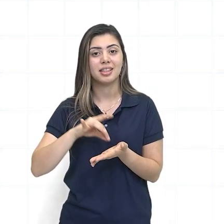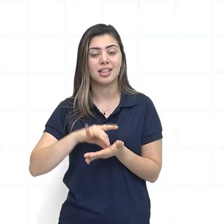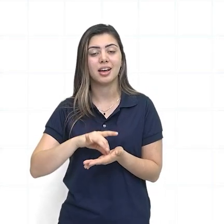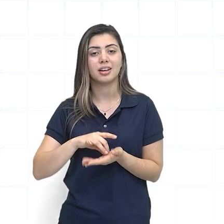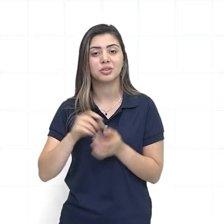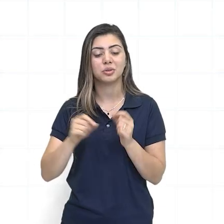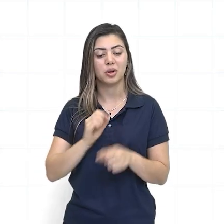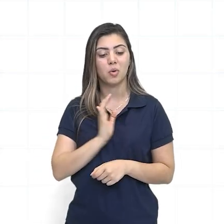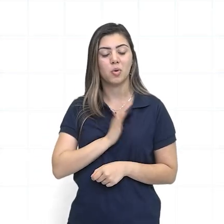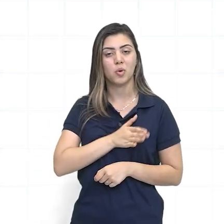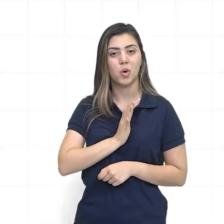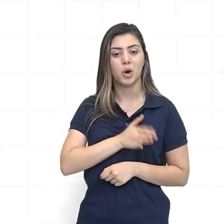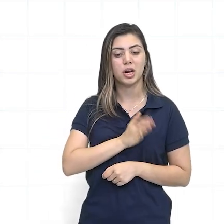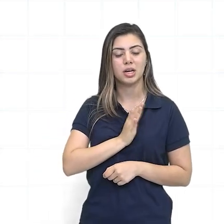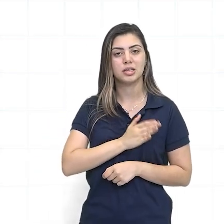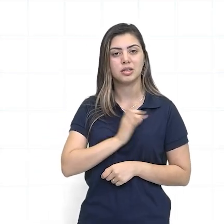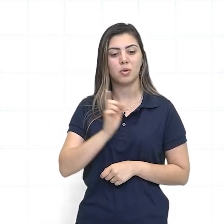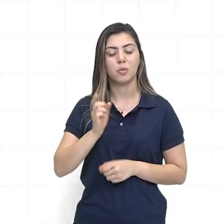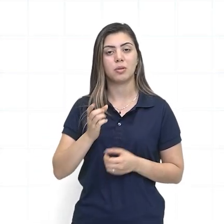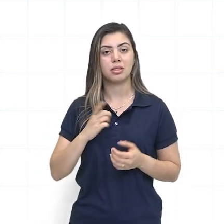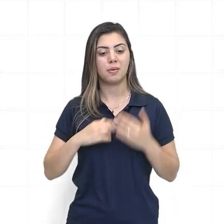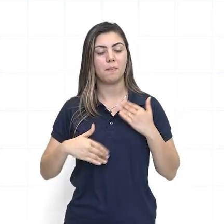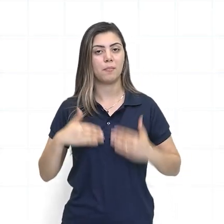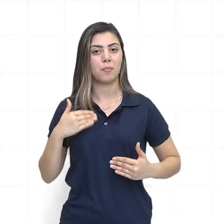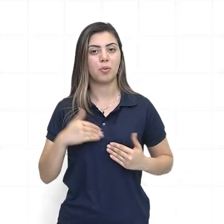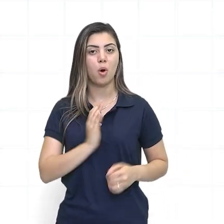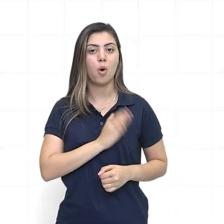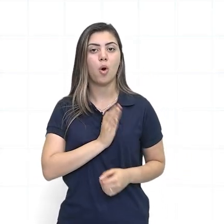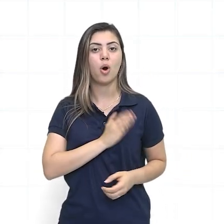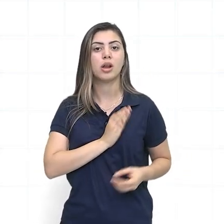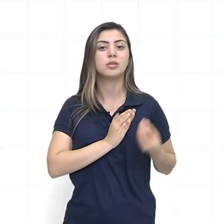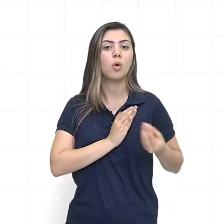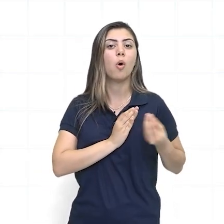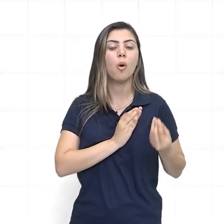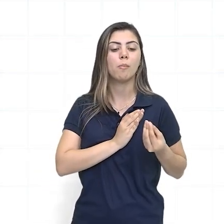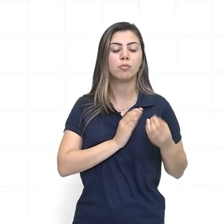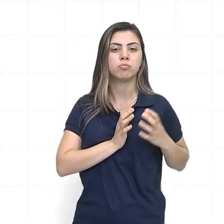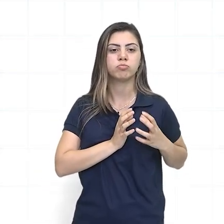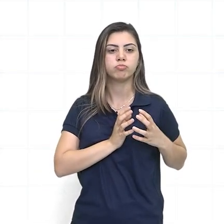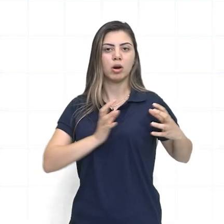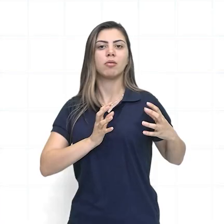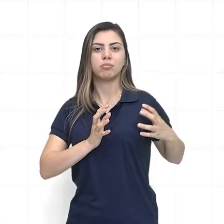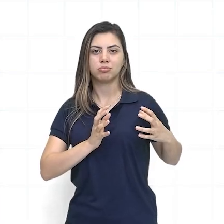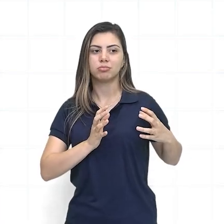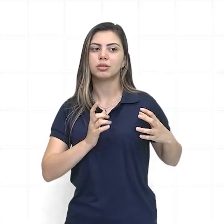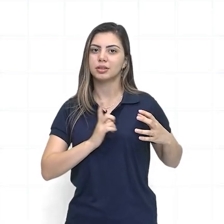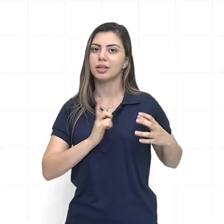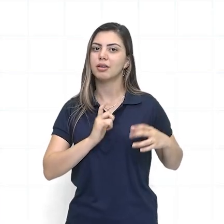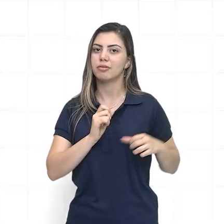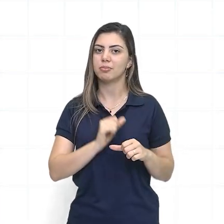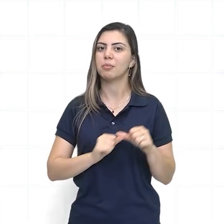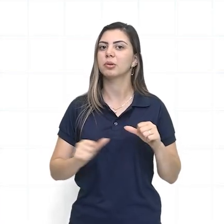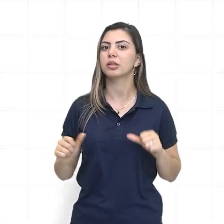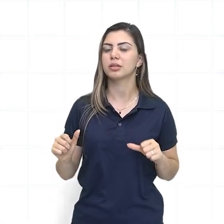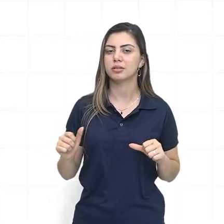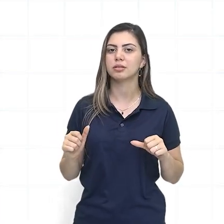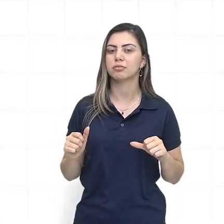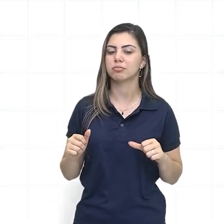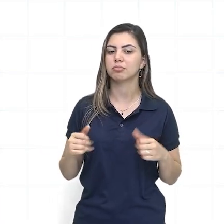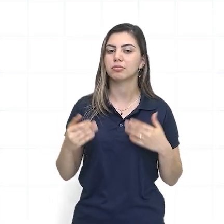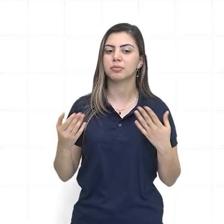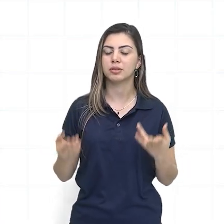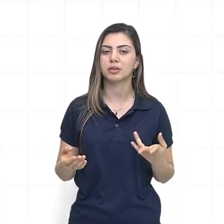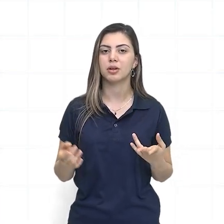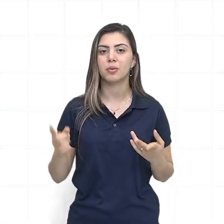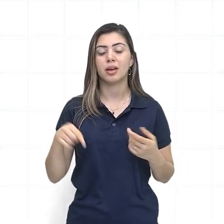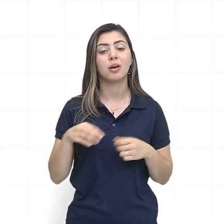órgão, né? Que faz parte do corpo humano, está grande, ou seja, ele sofreu uma alteração no seu tamanho. Então, isso